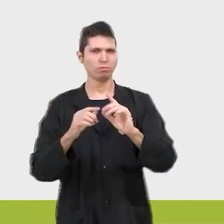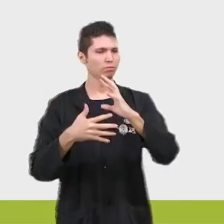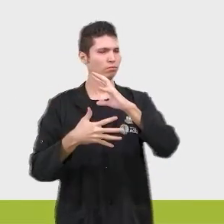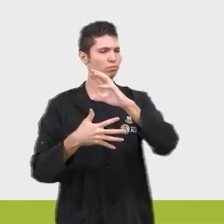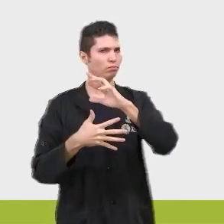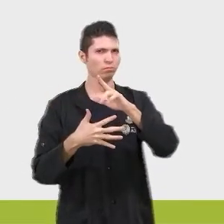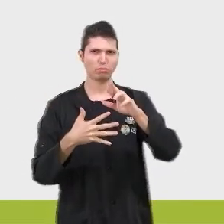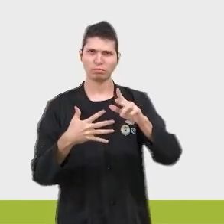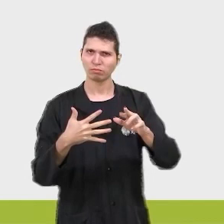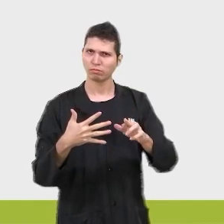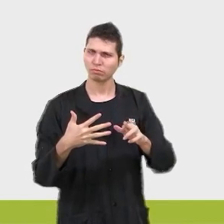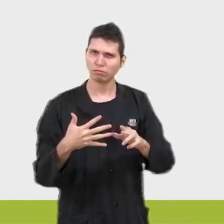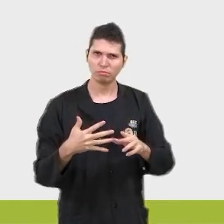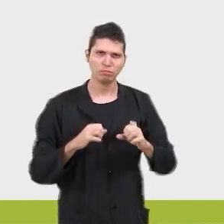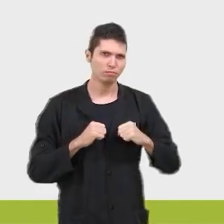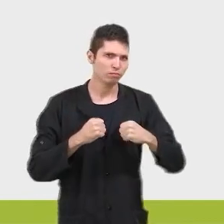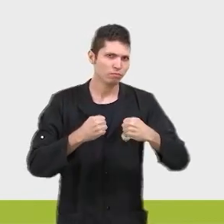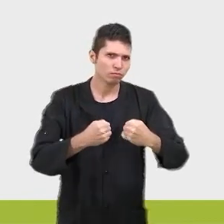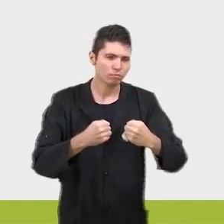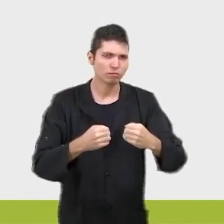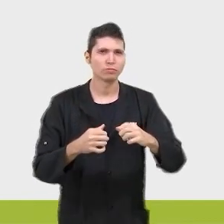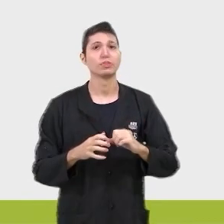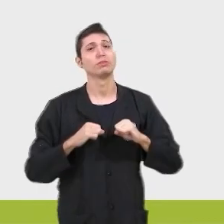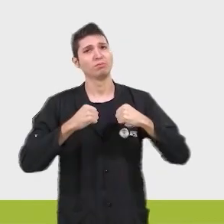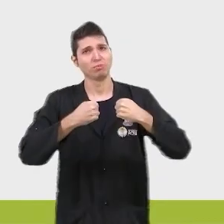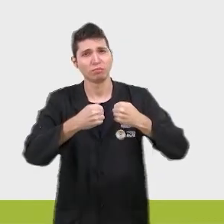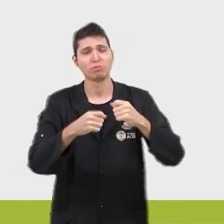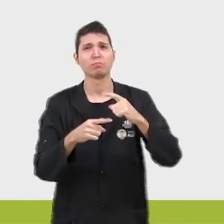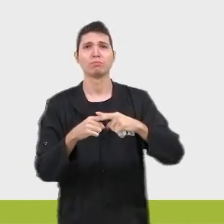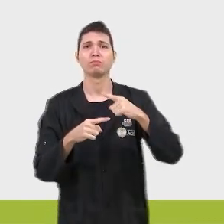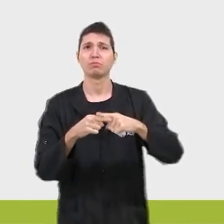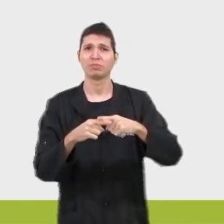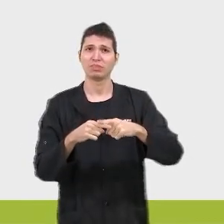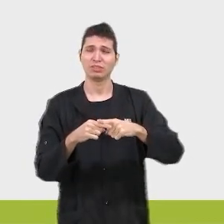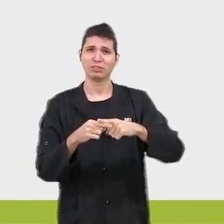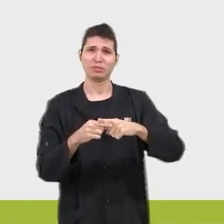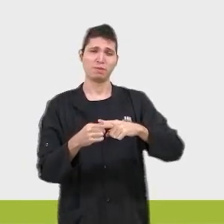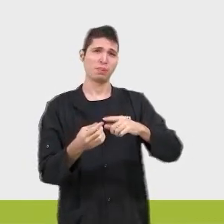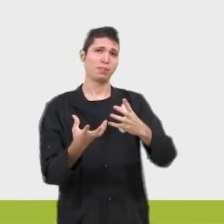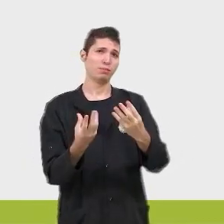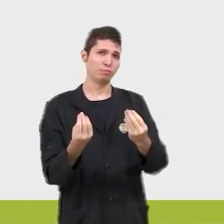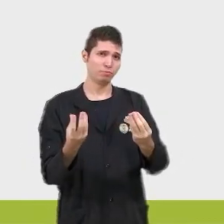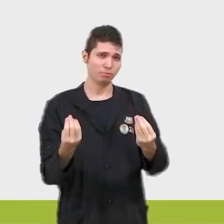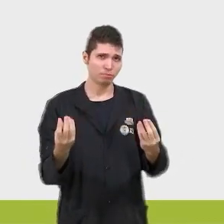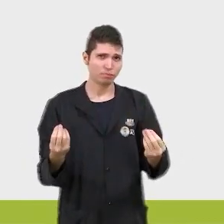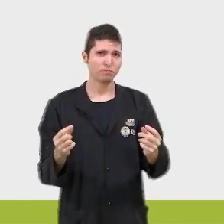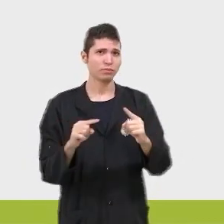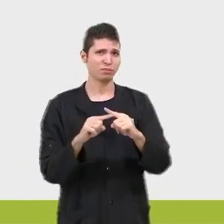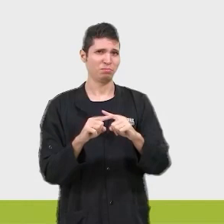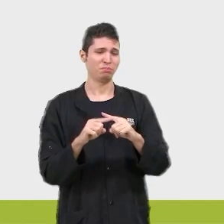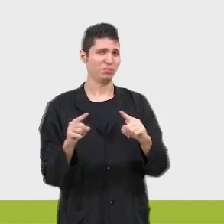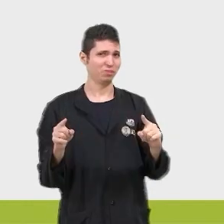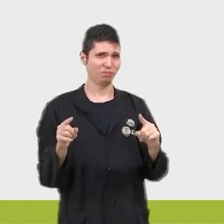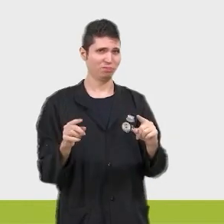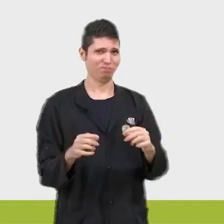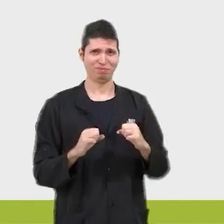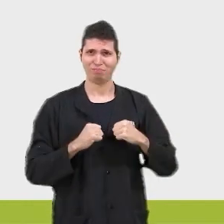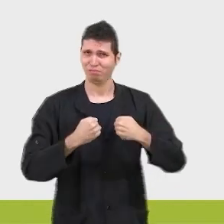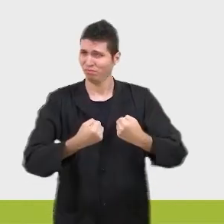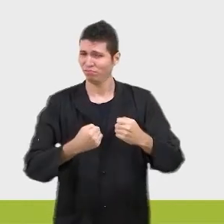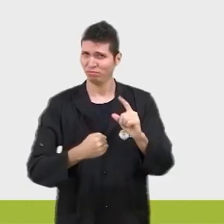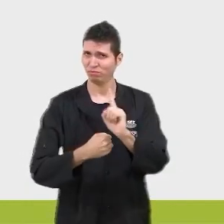ok? Estão resistindo porque eram muitos, mas não são espécies assim